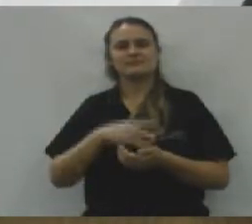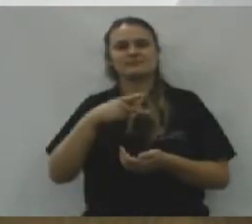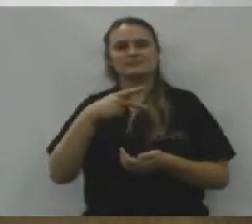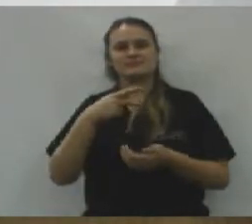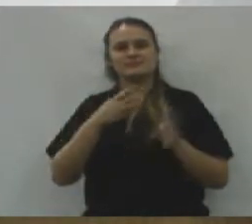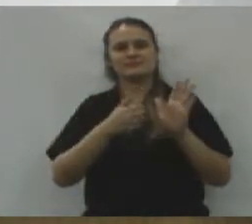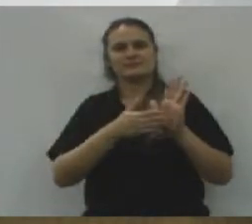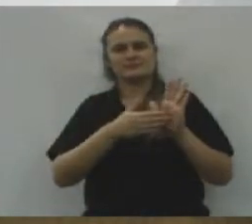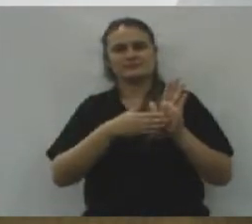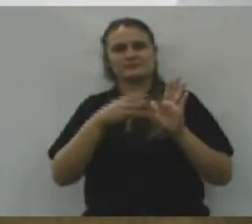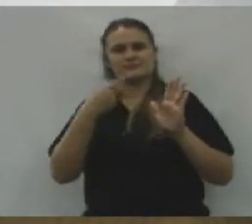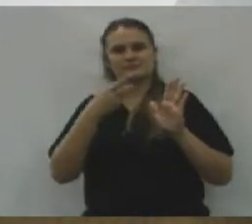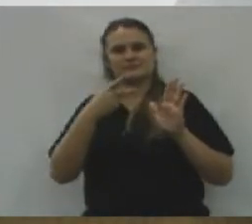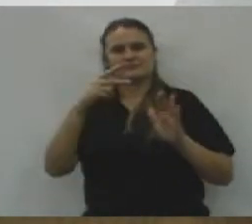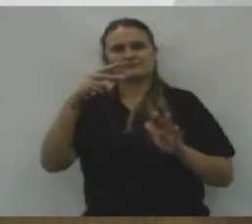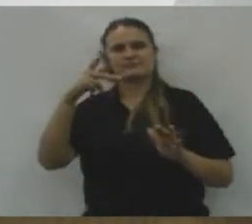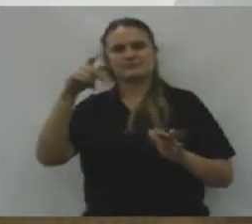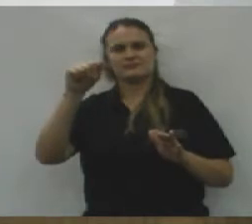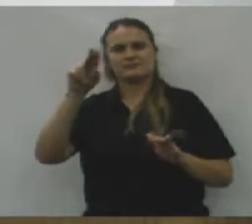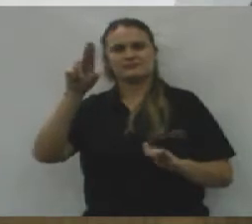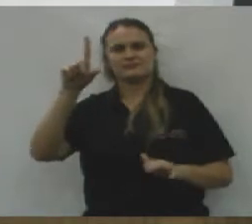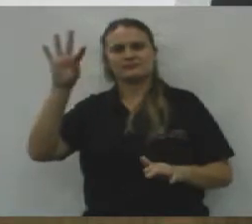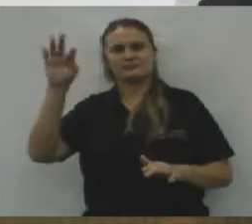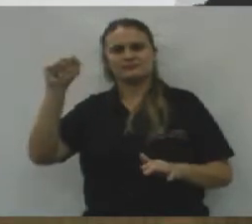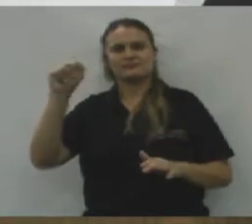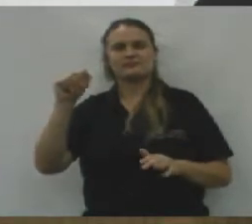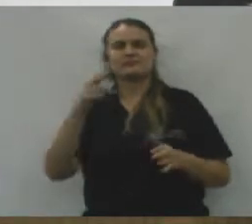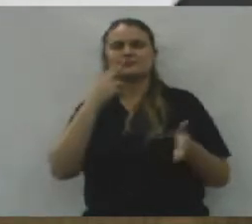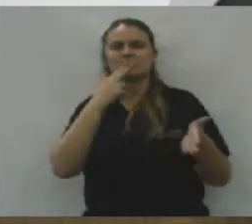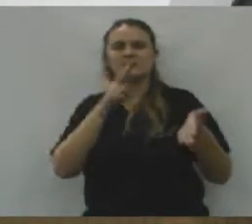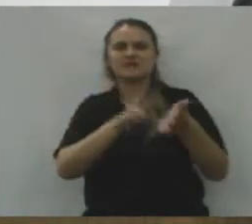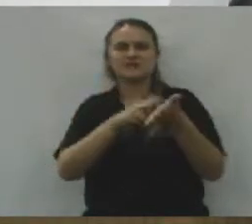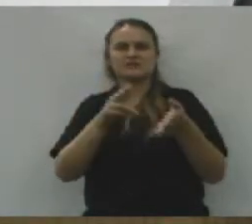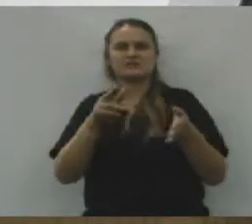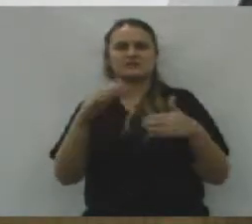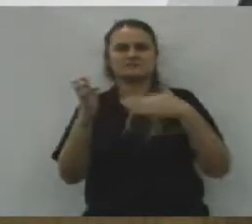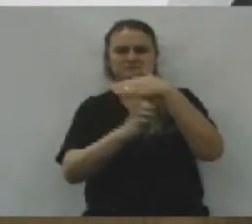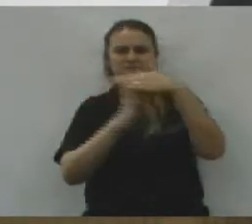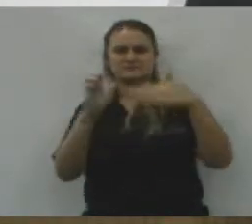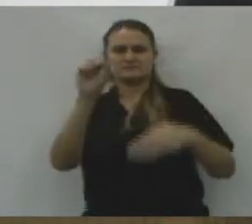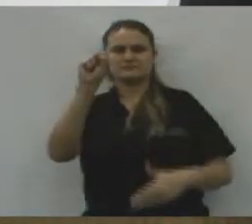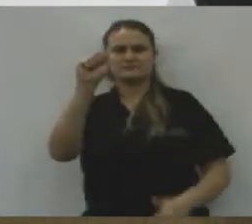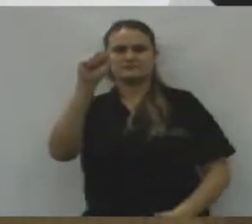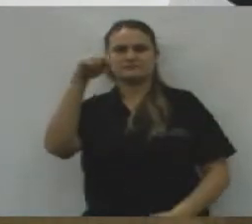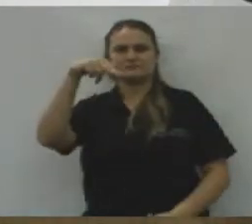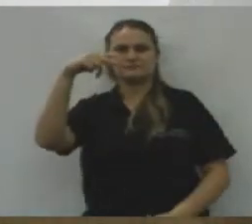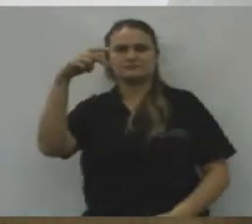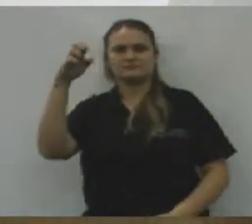colocado, na verdade, na nossa pauta, né, uma correspondência enviada pela Sanepar, esse comunicado,